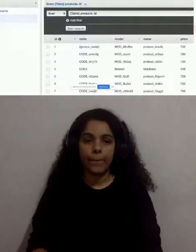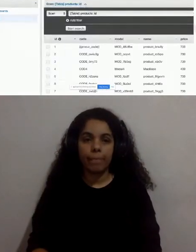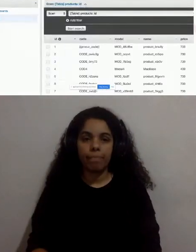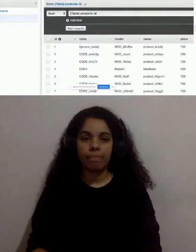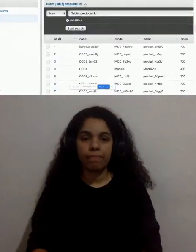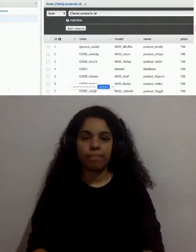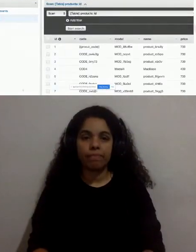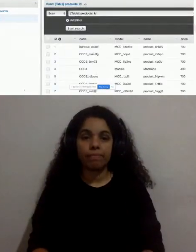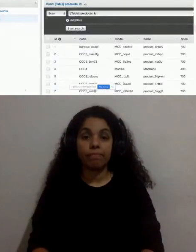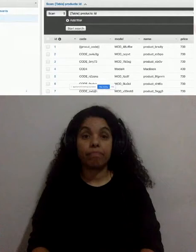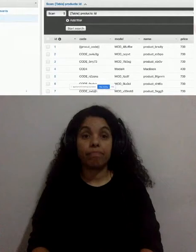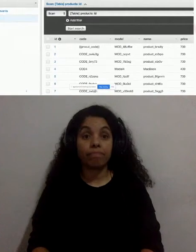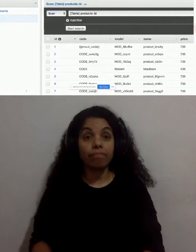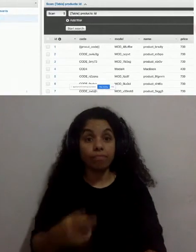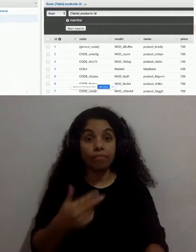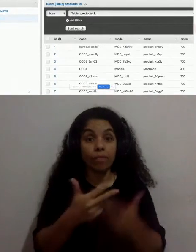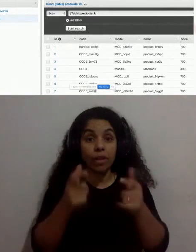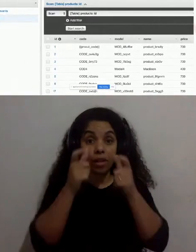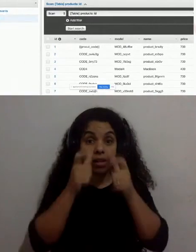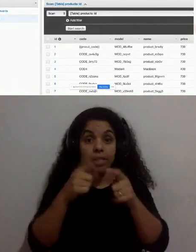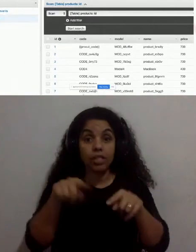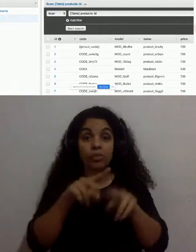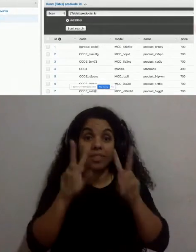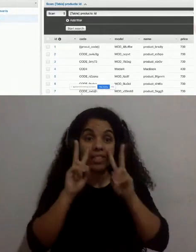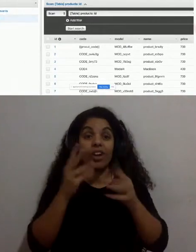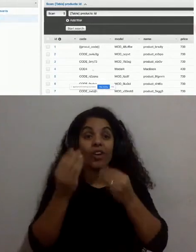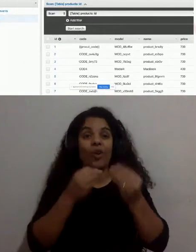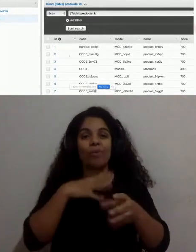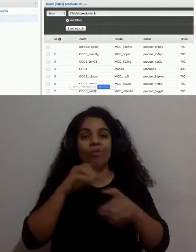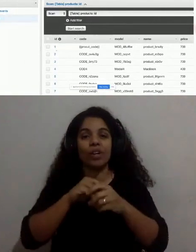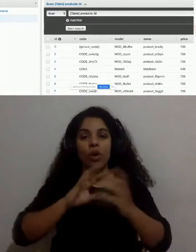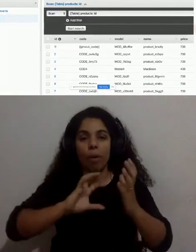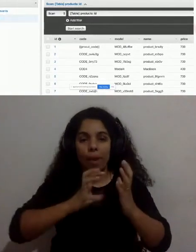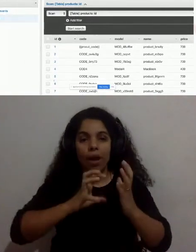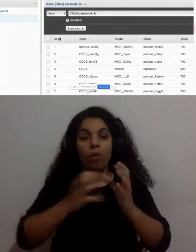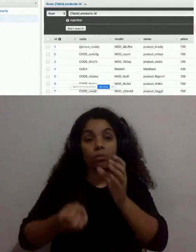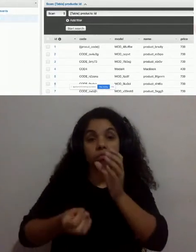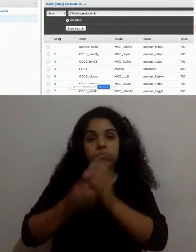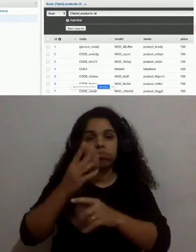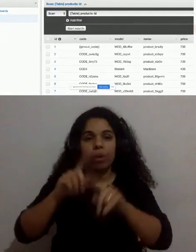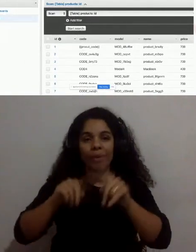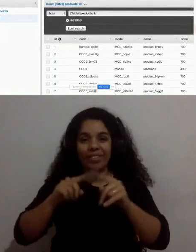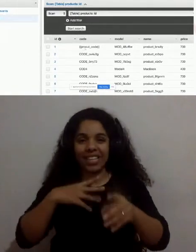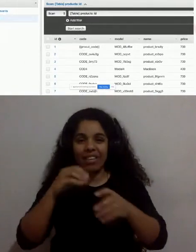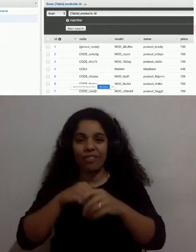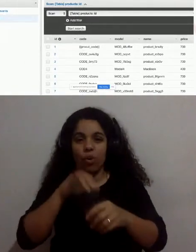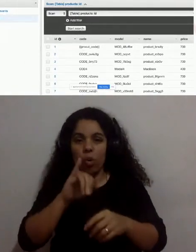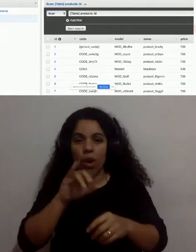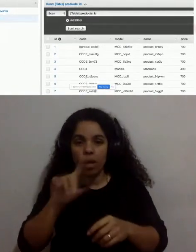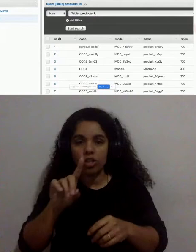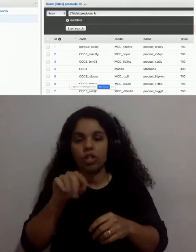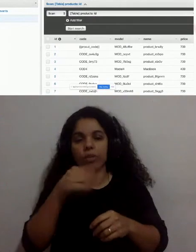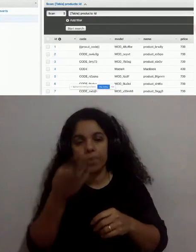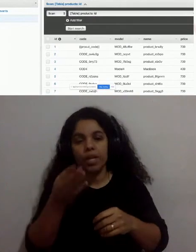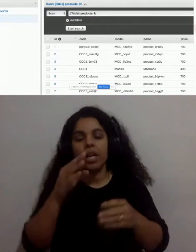Uma coisa que é interessante de vocês verem é como que fica dentro do banco. Dentro do banco, quando eu crio o produto, aqui fica o ID, aqui fica